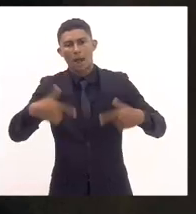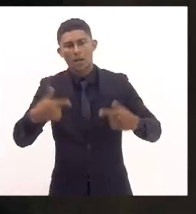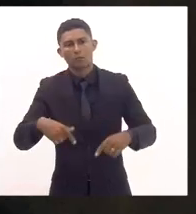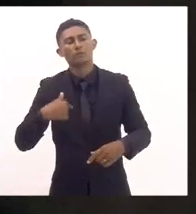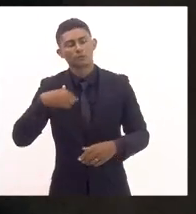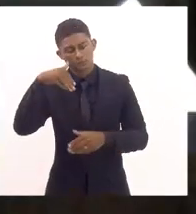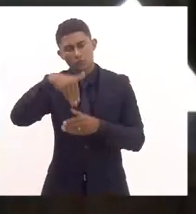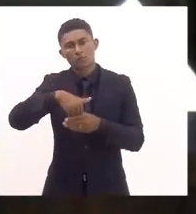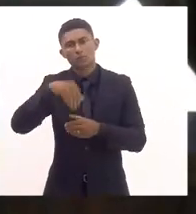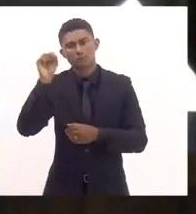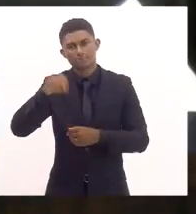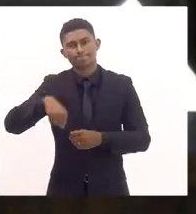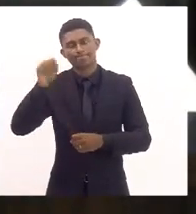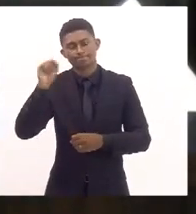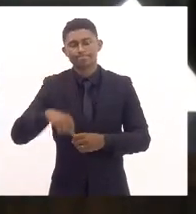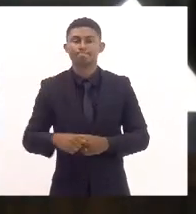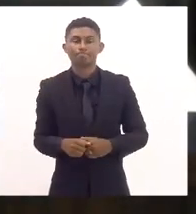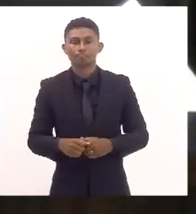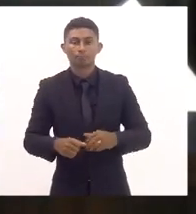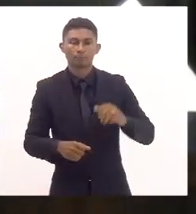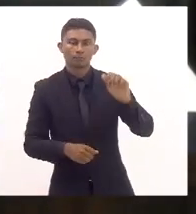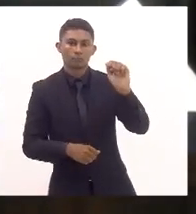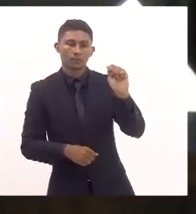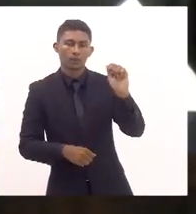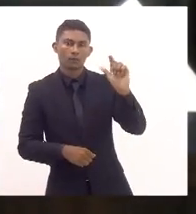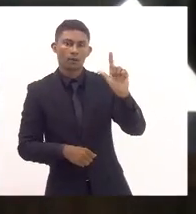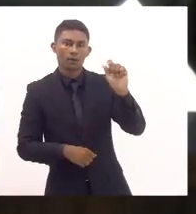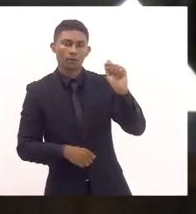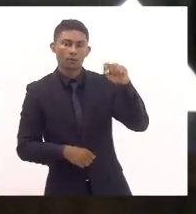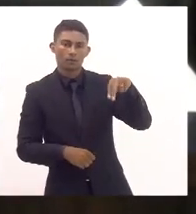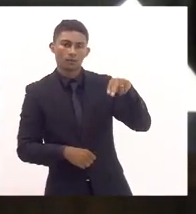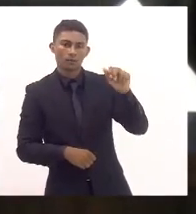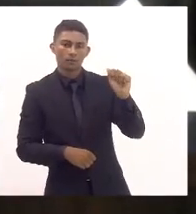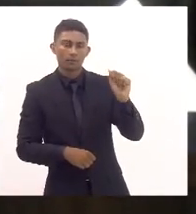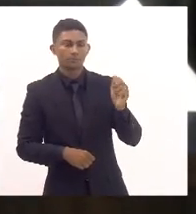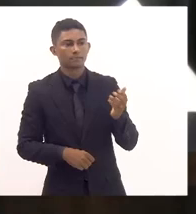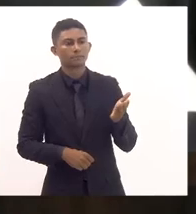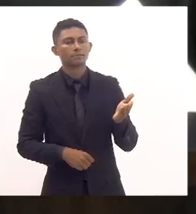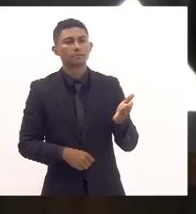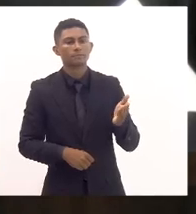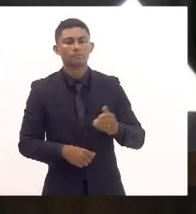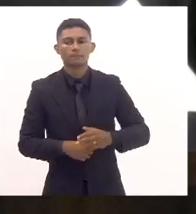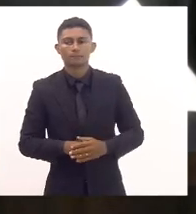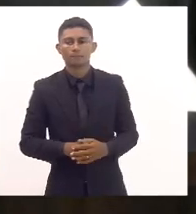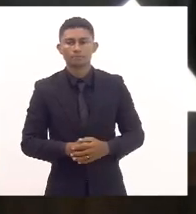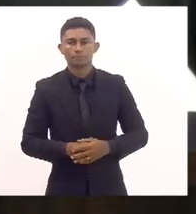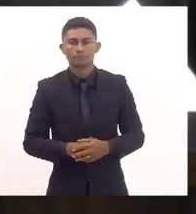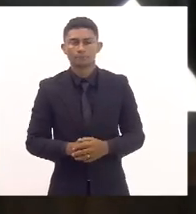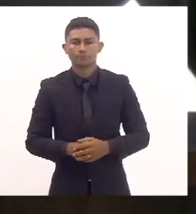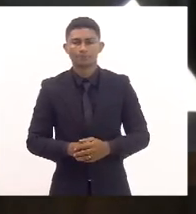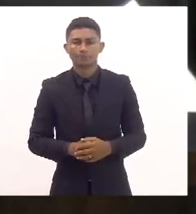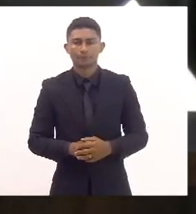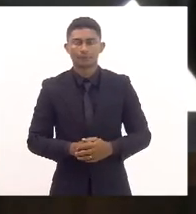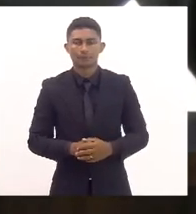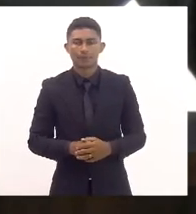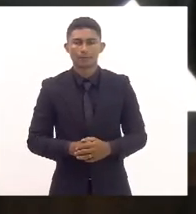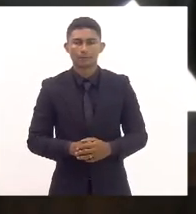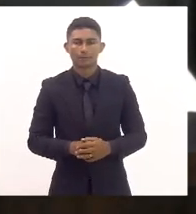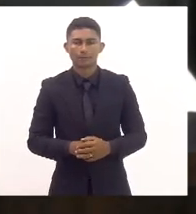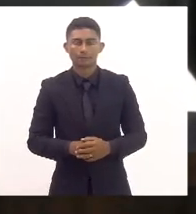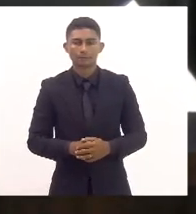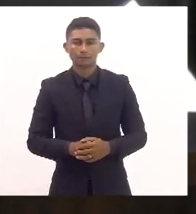sim Deputado Alana Passos deputada Alana Passos